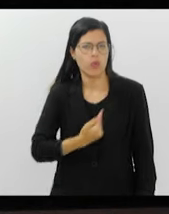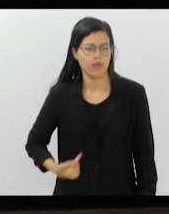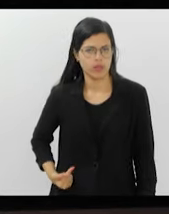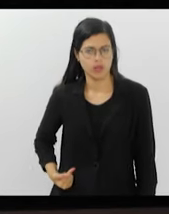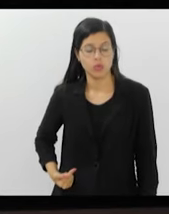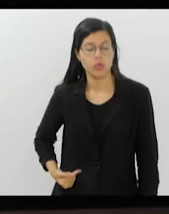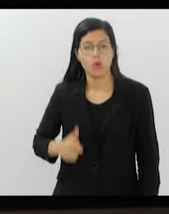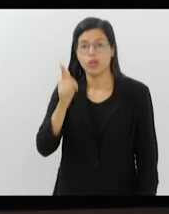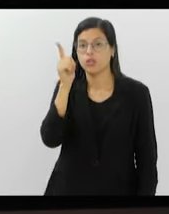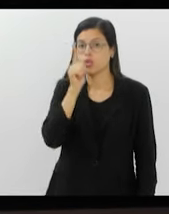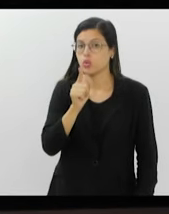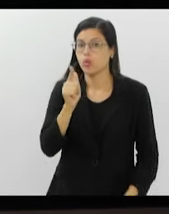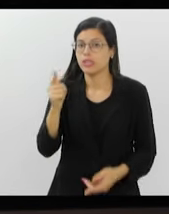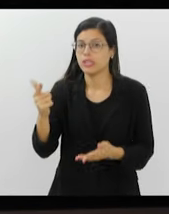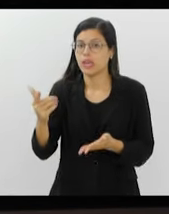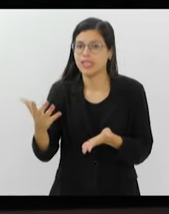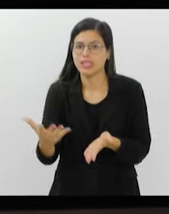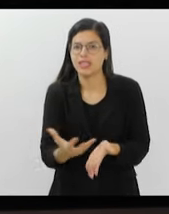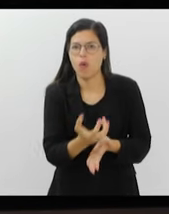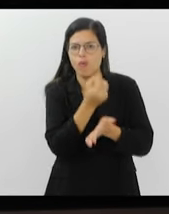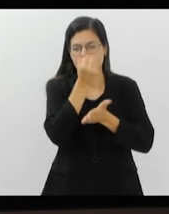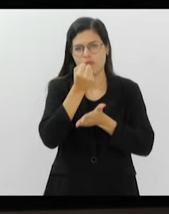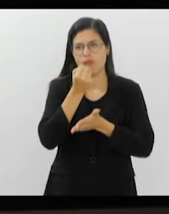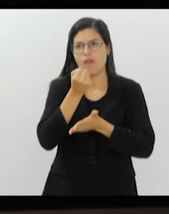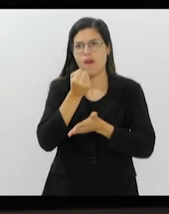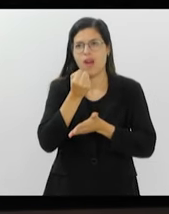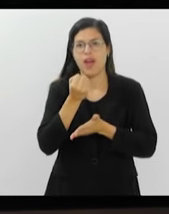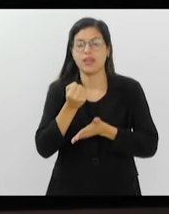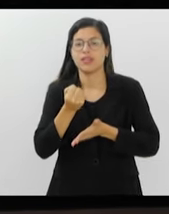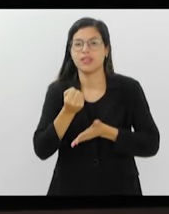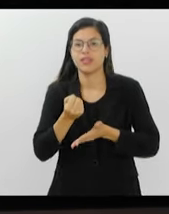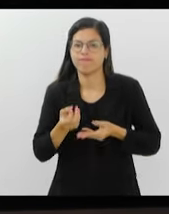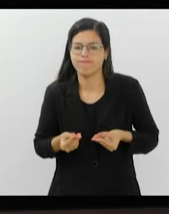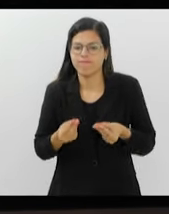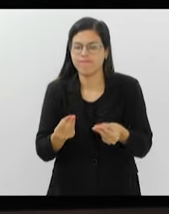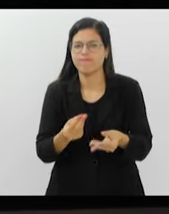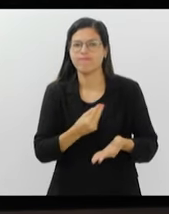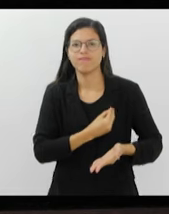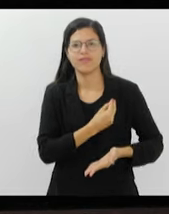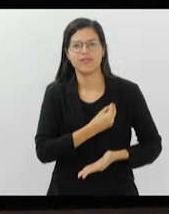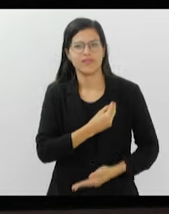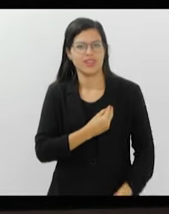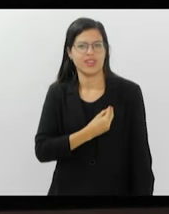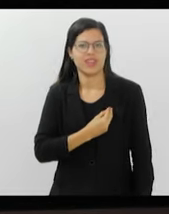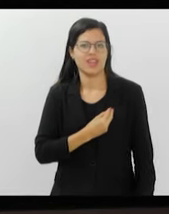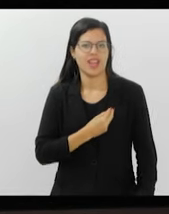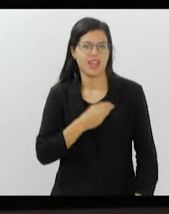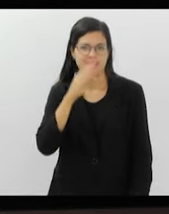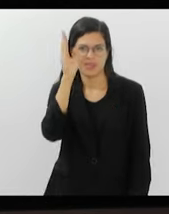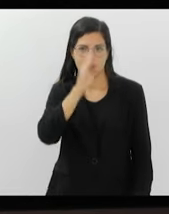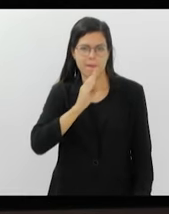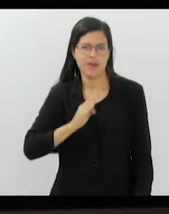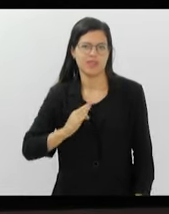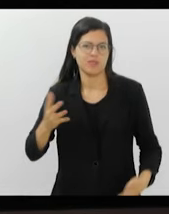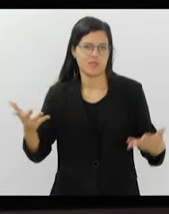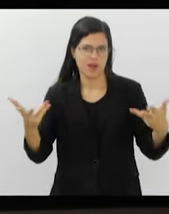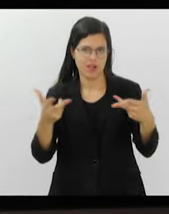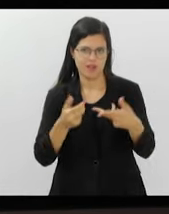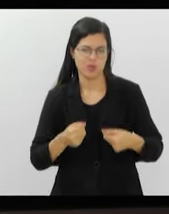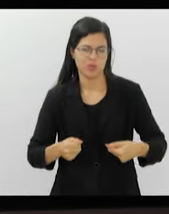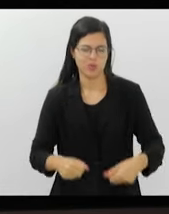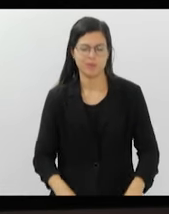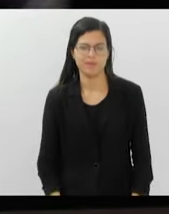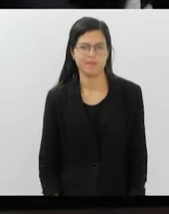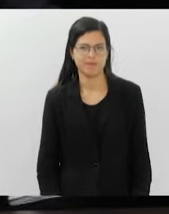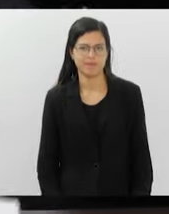resgatar esse gigante e dar vida e dar saúde a esse maravilhoso país chamado Brasil Muito obrigado senhora